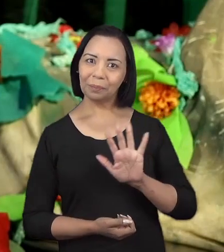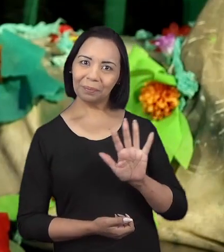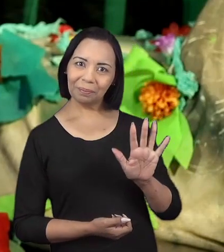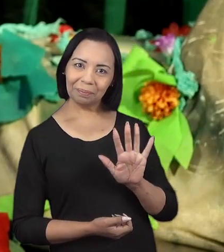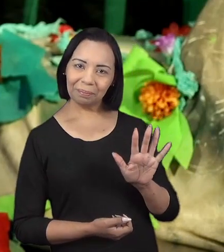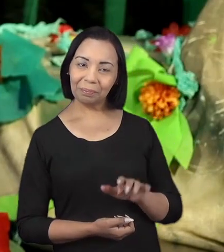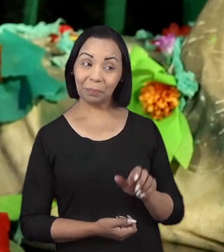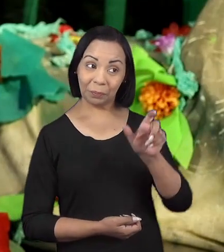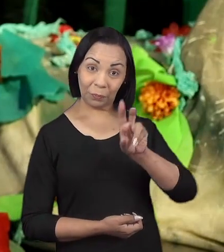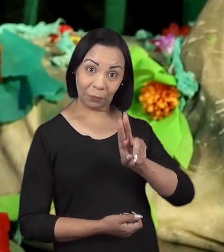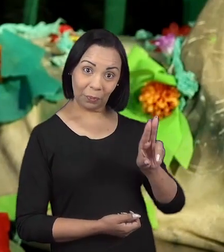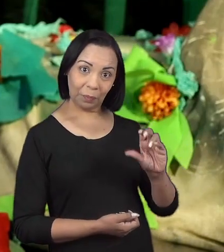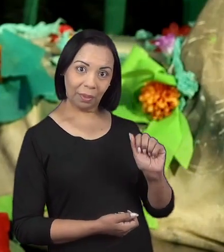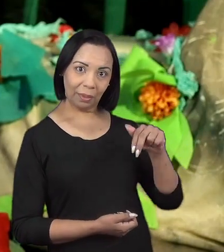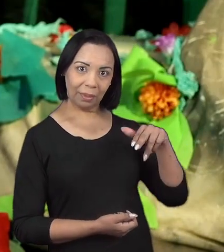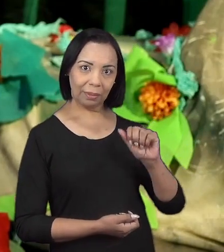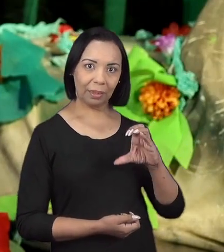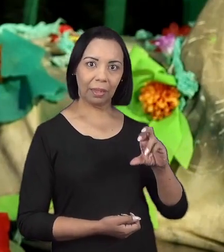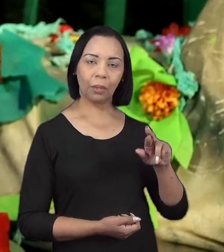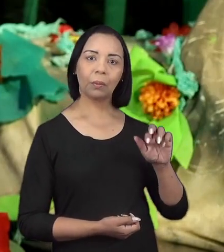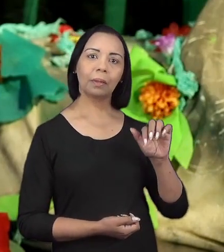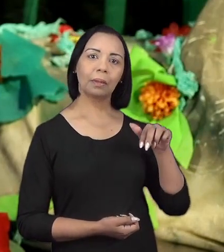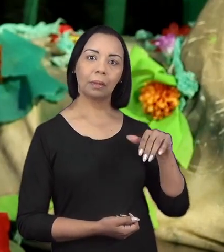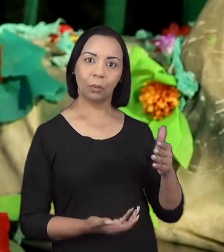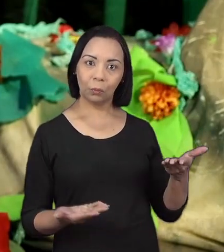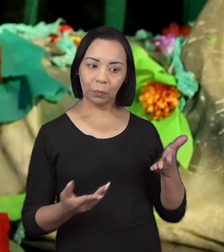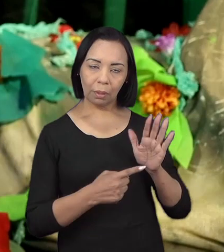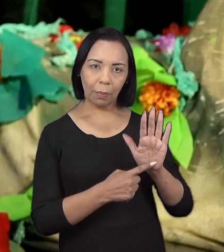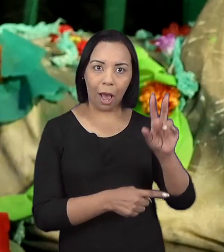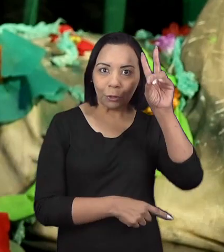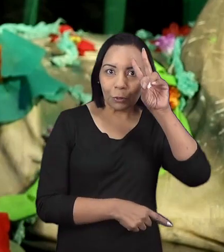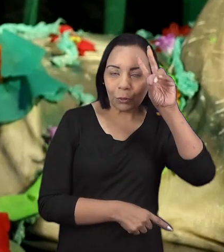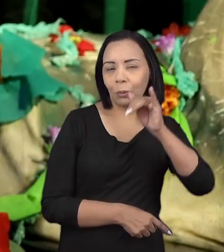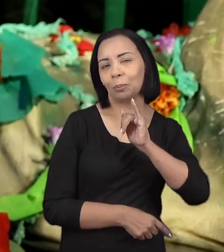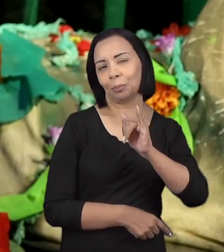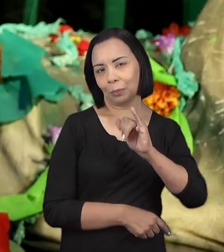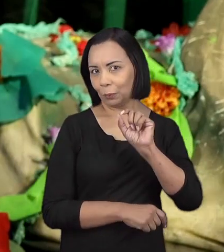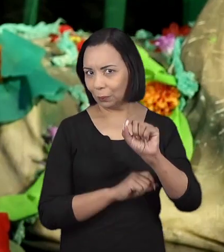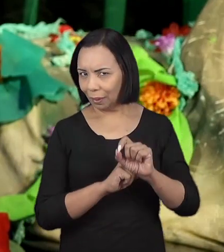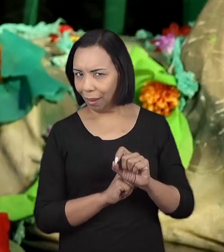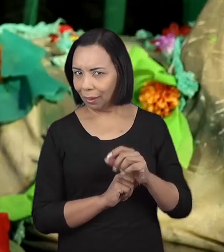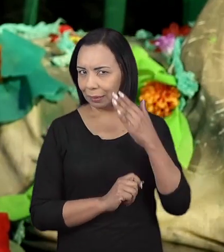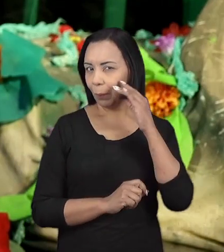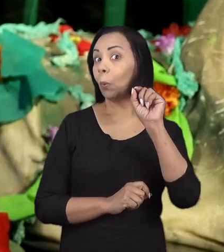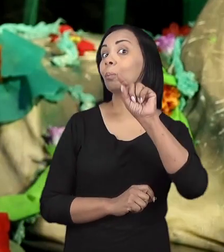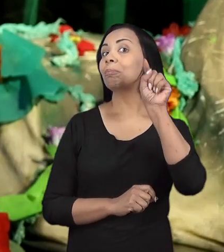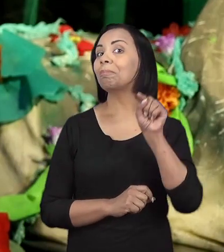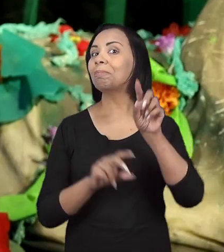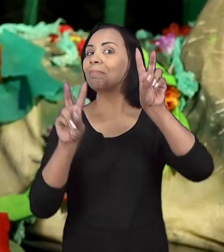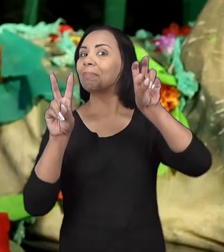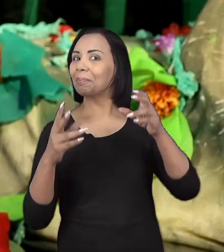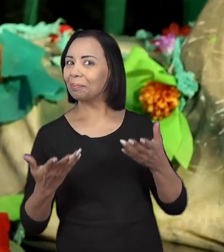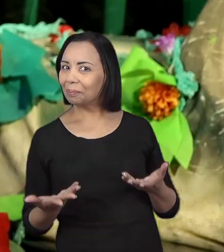Olá, pessoal! Meu nome é Ana Carolina Madrigrano e eu estou aqui hoje para contar uma história para vocês. Vocês conseguem adivinhar qual